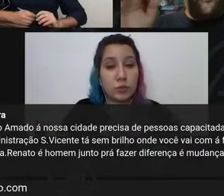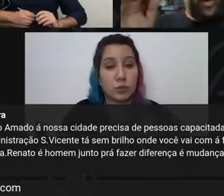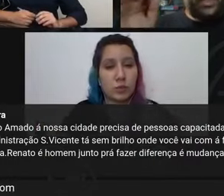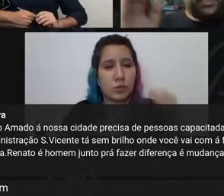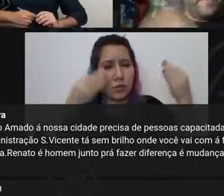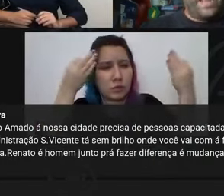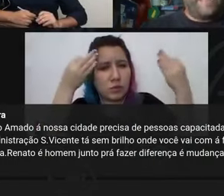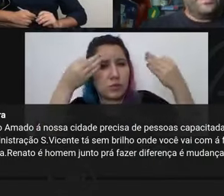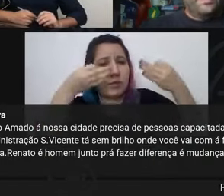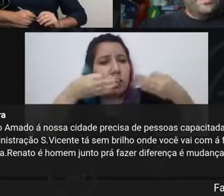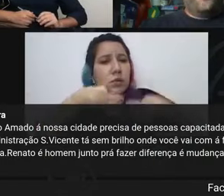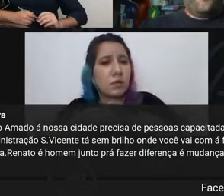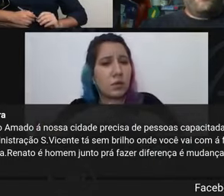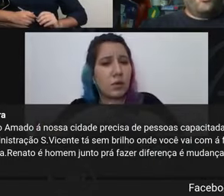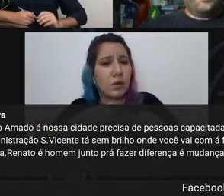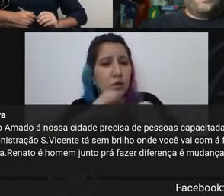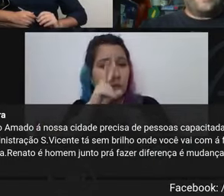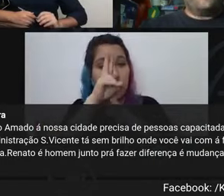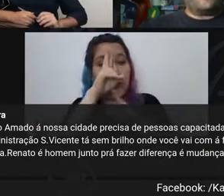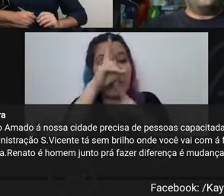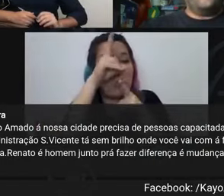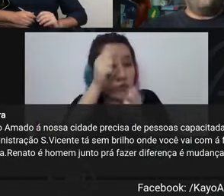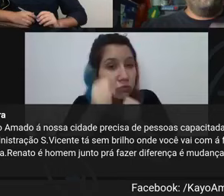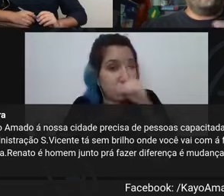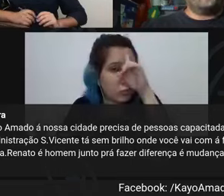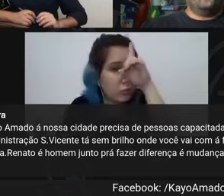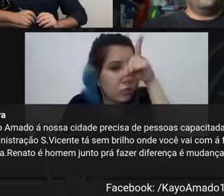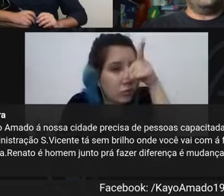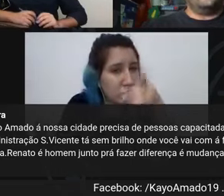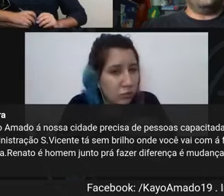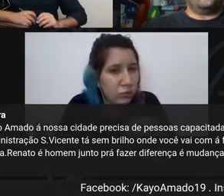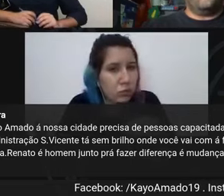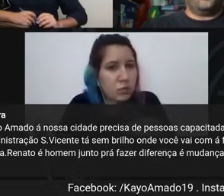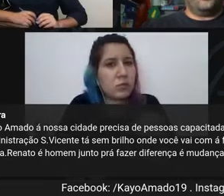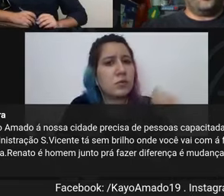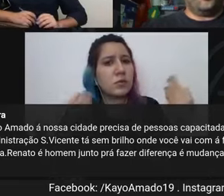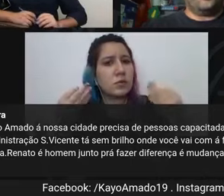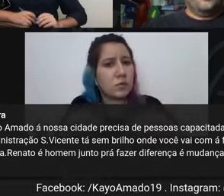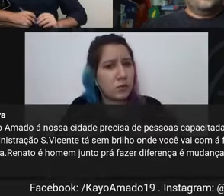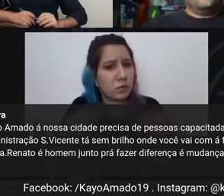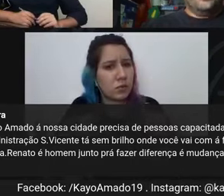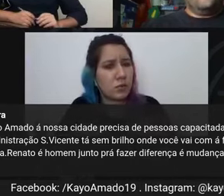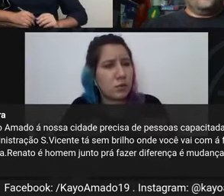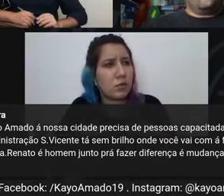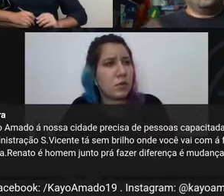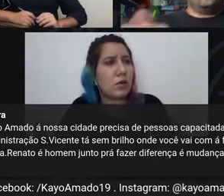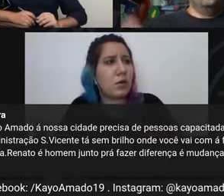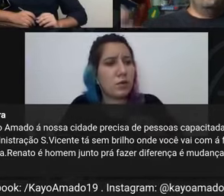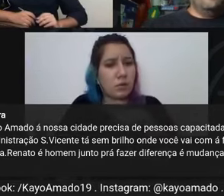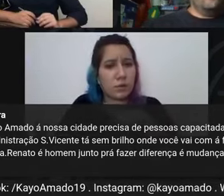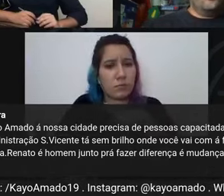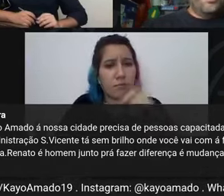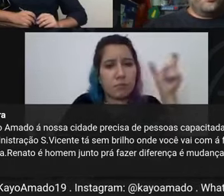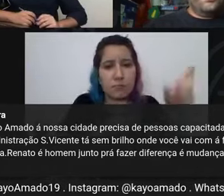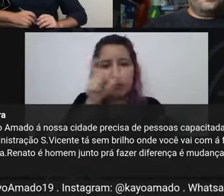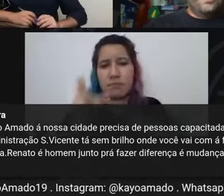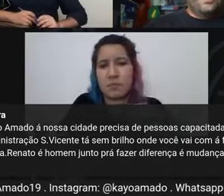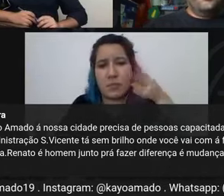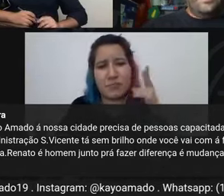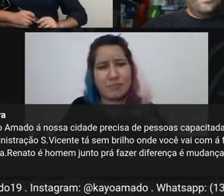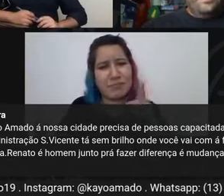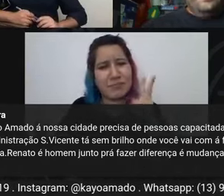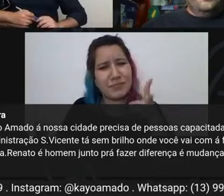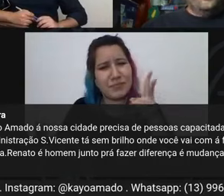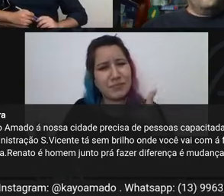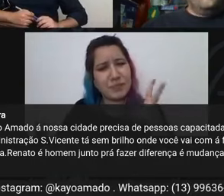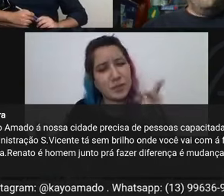bem forte essa palavra, de forma ordenada, para que a gente tenha fluxo o ano inteiro, que as pessoas estejam aqui consumindo dentro da cidade,